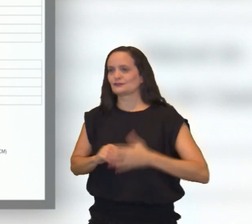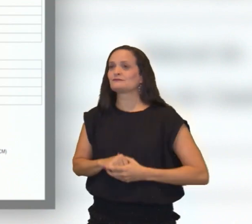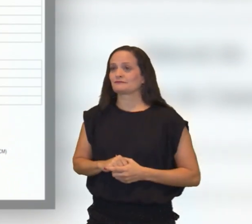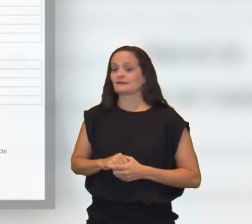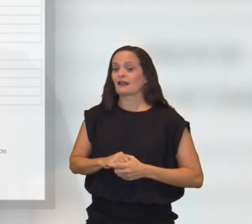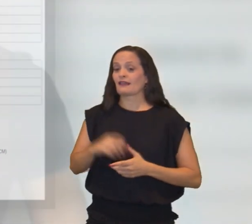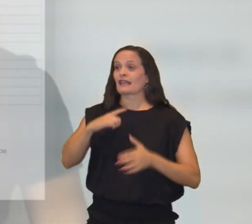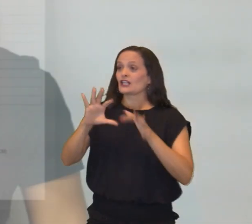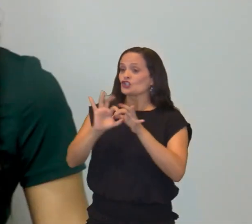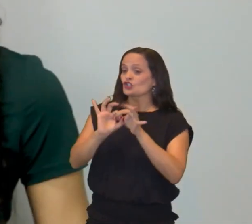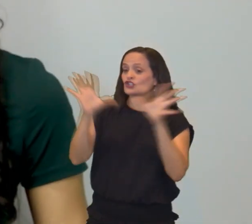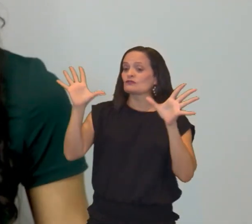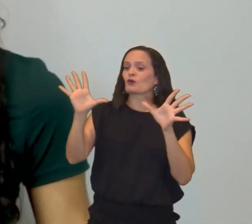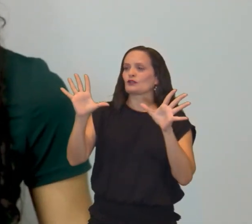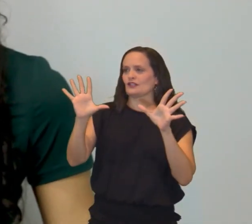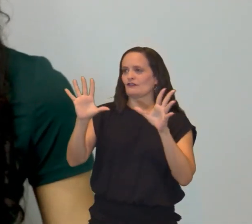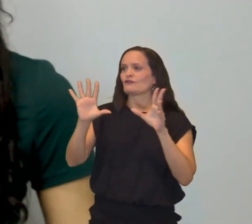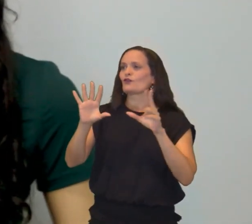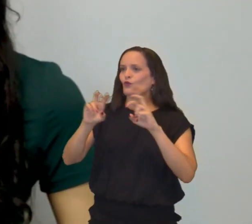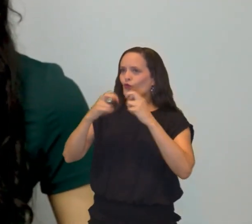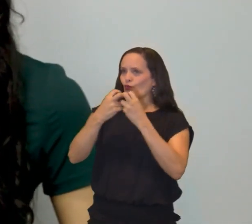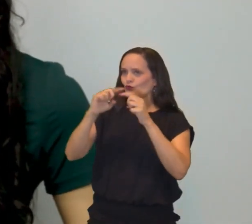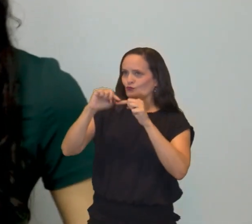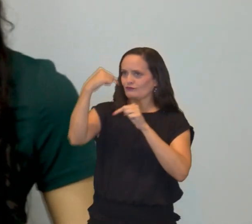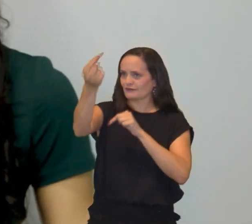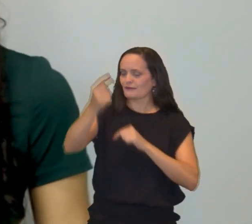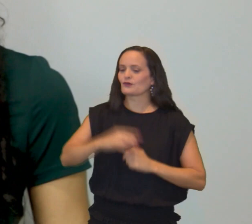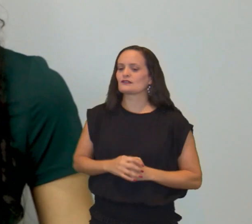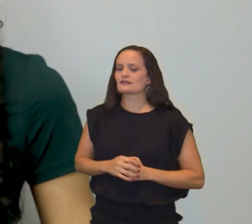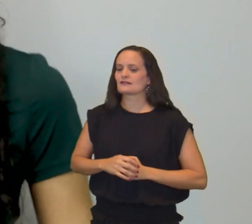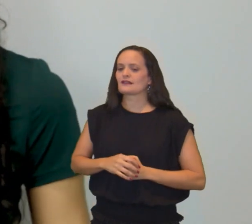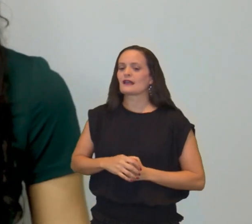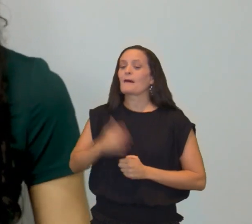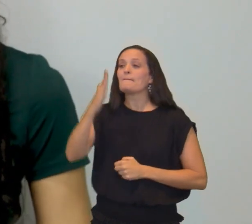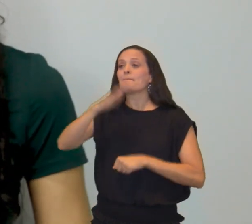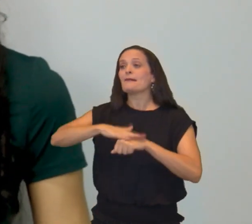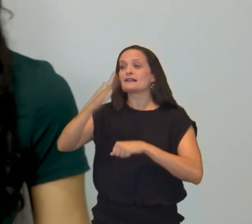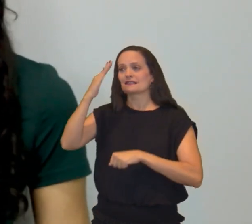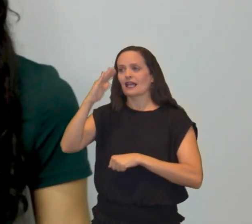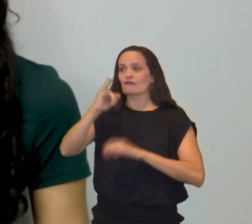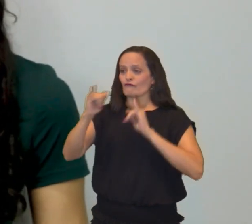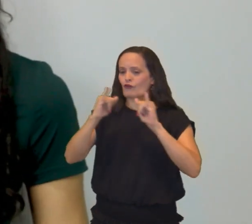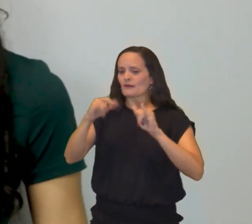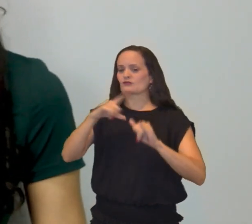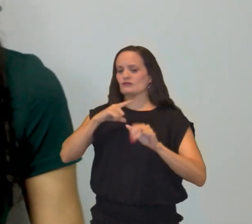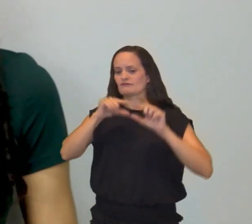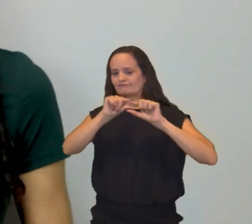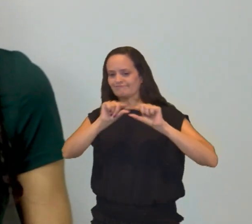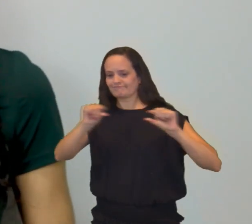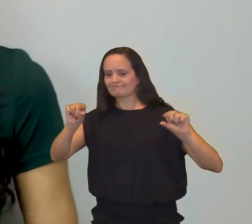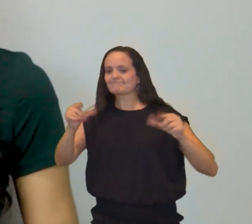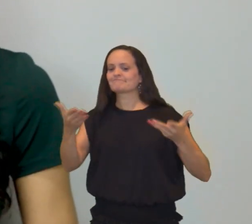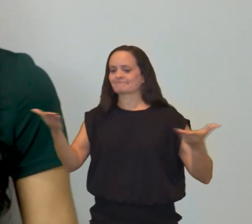que está disponível no balcão da integração. Mais informações e esclarecimentos pelo e-mail